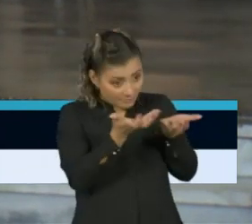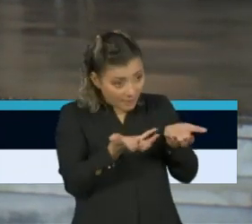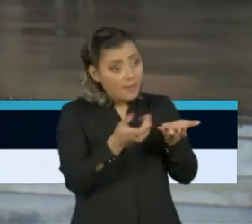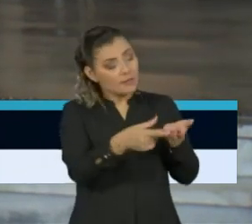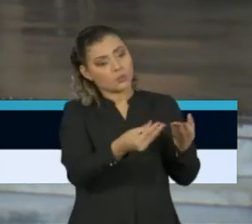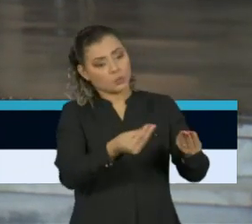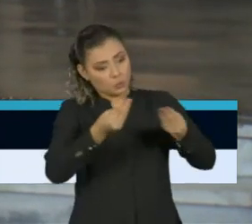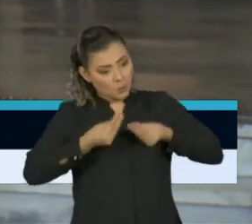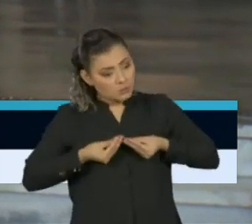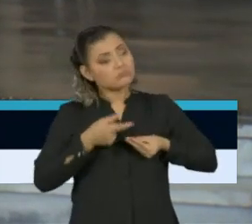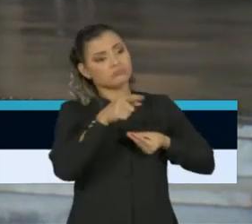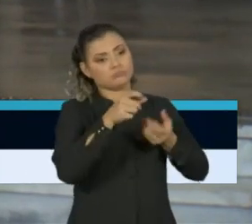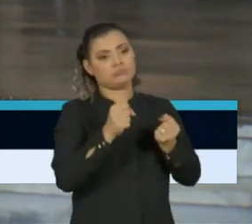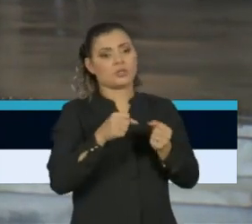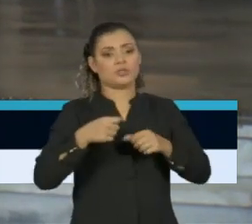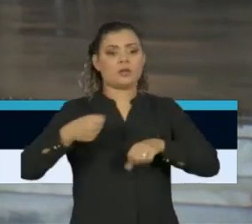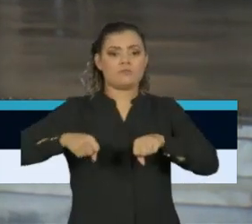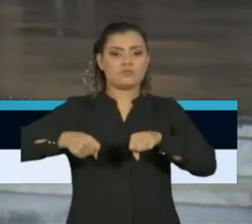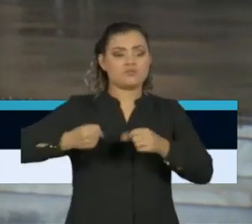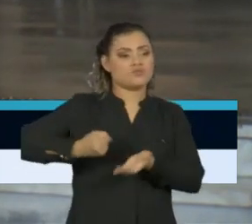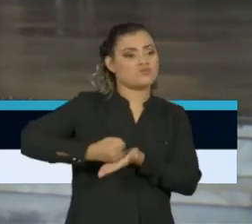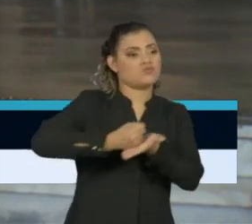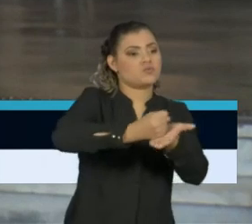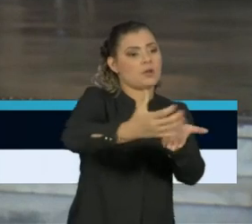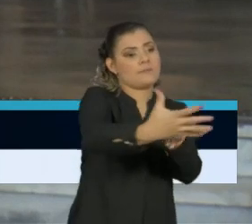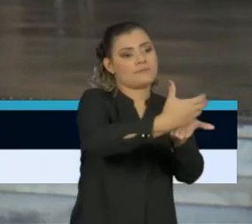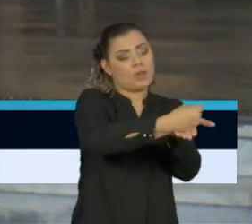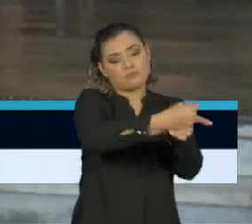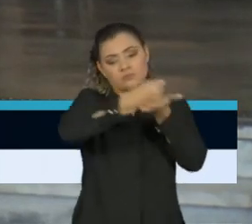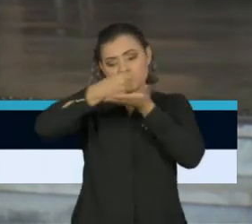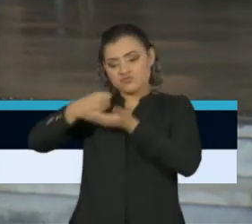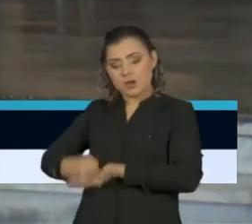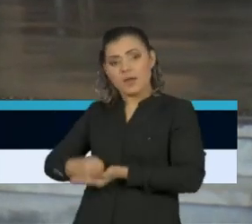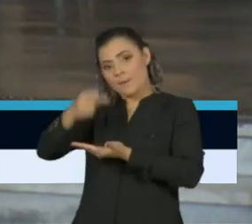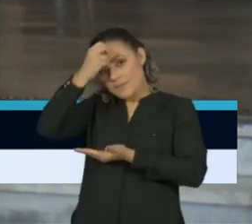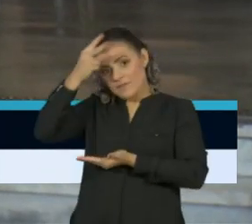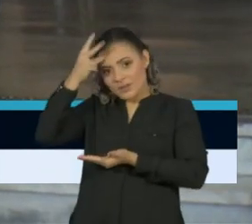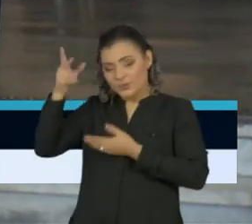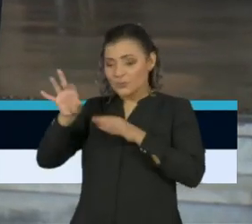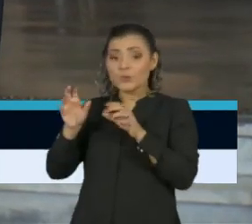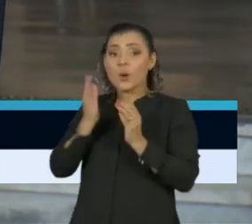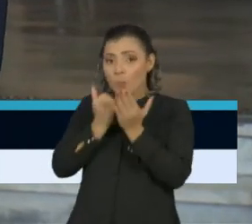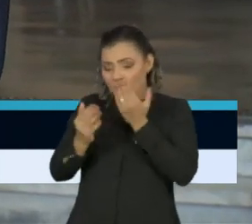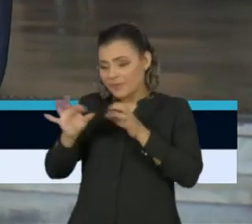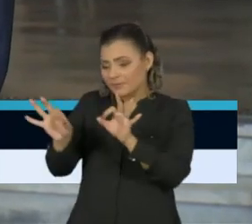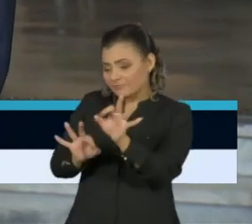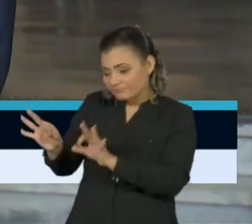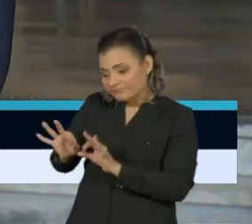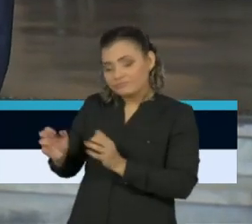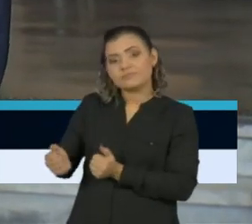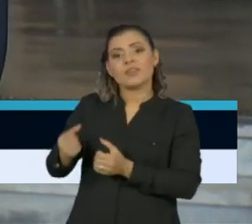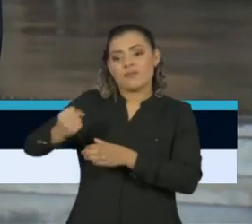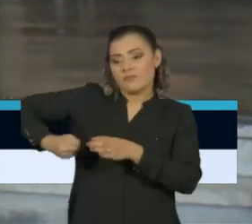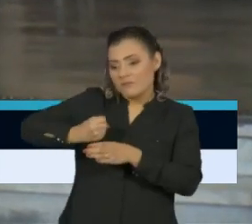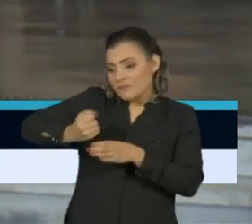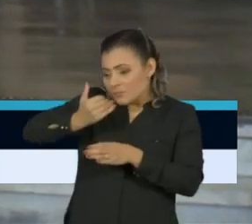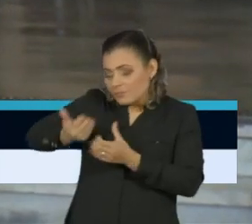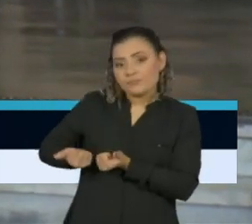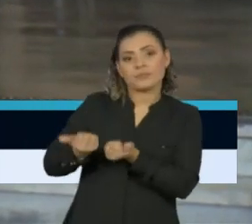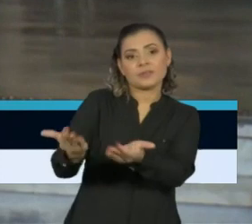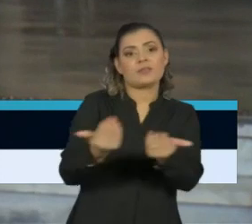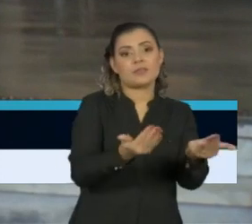formar estas cestas básicas. Esses drive-thrus de doação de alimentos vão funcionar nos